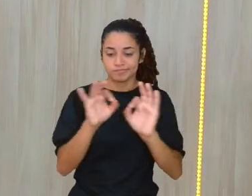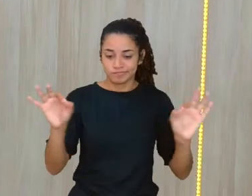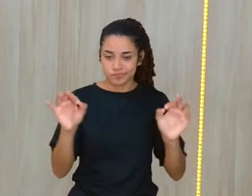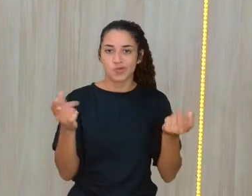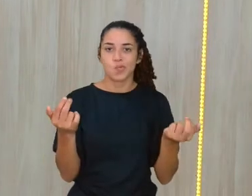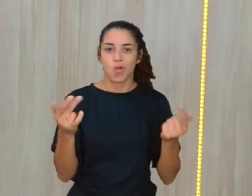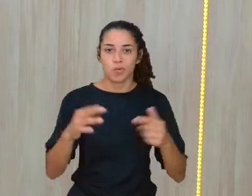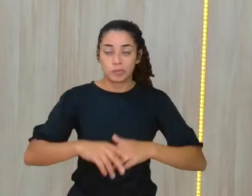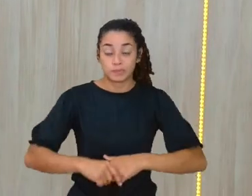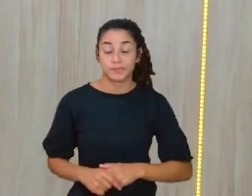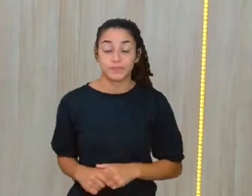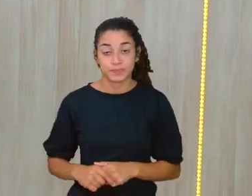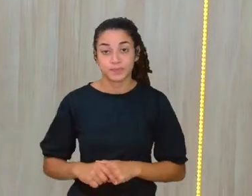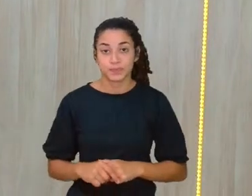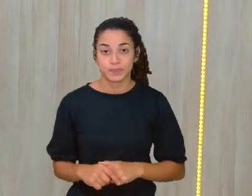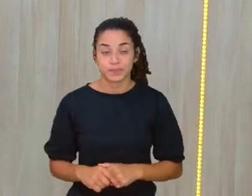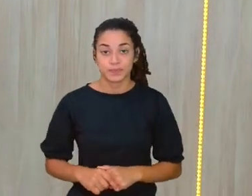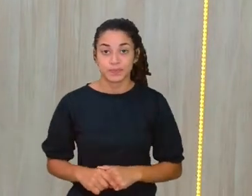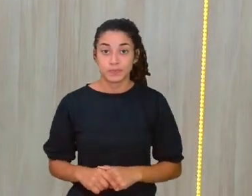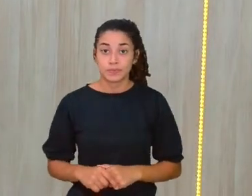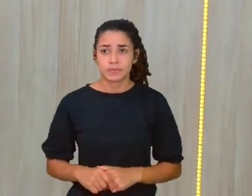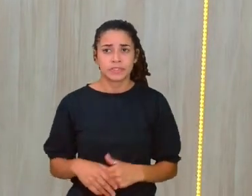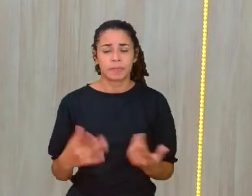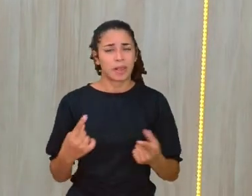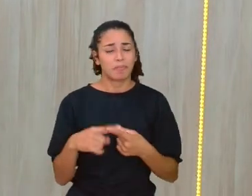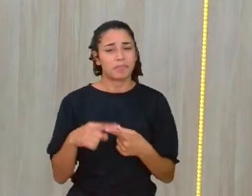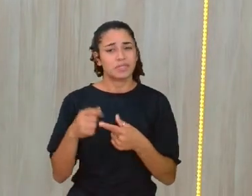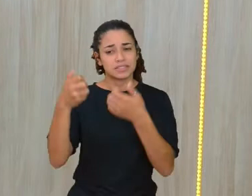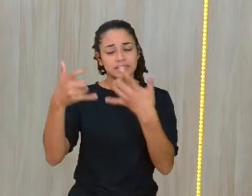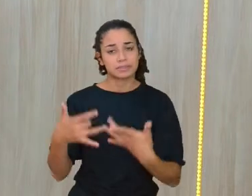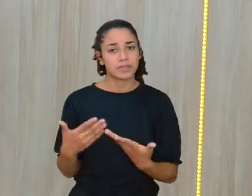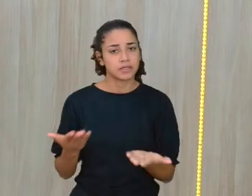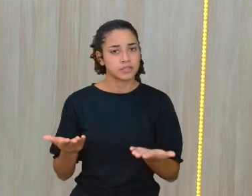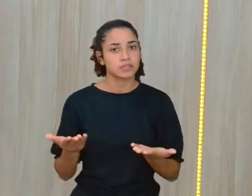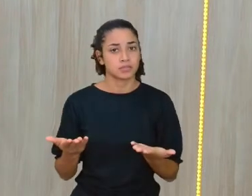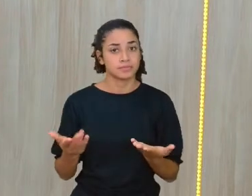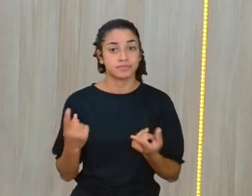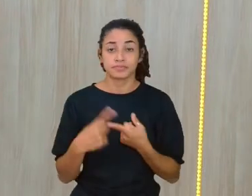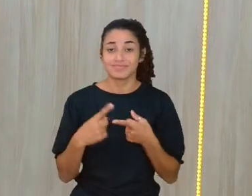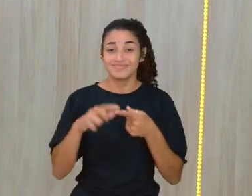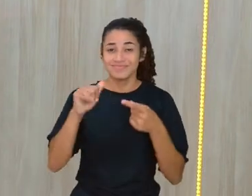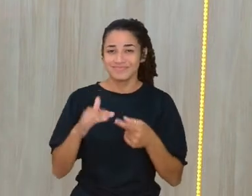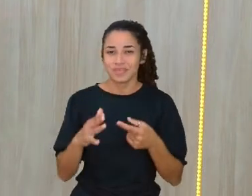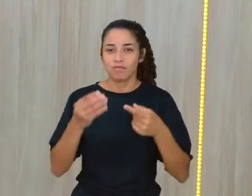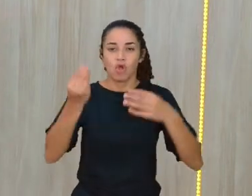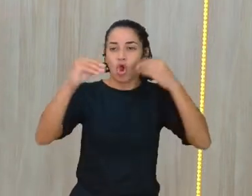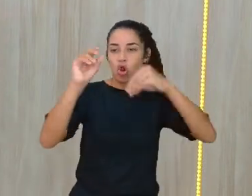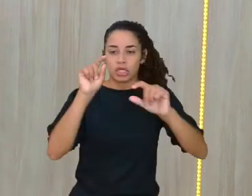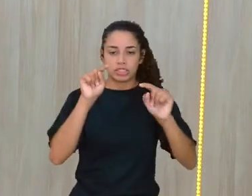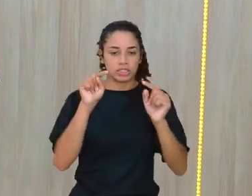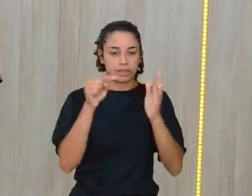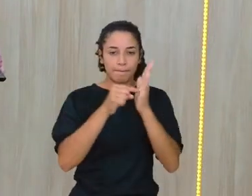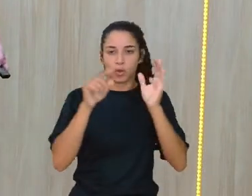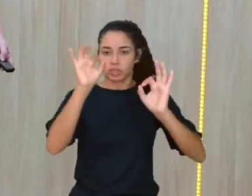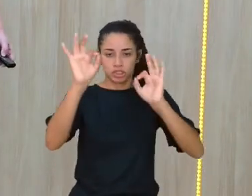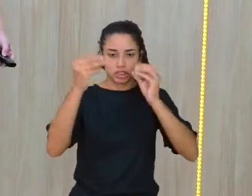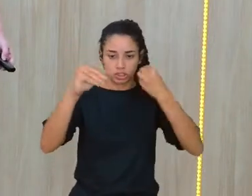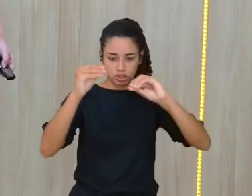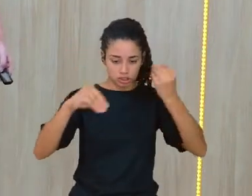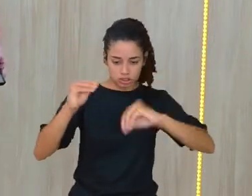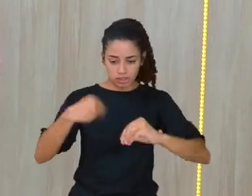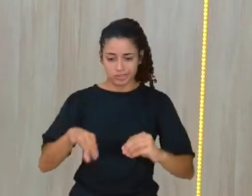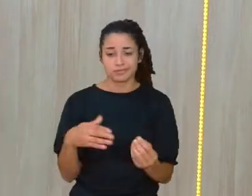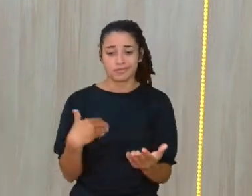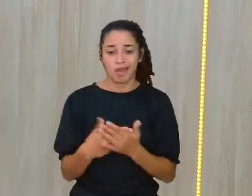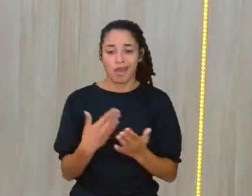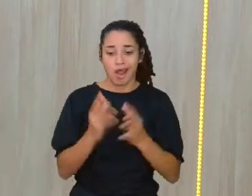pessoal? Bom, por que eu estou falando isso? Porque se eu for colocar todos os pontos da figura, a gente termina